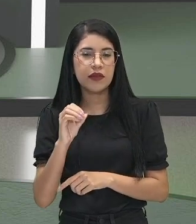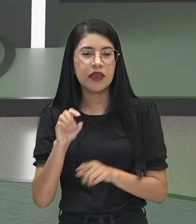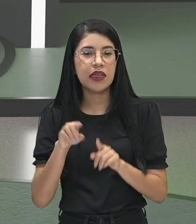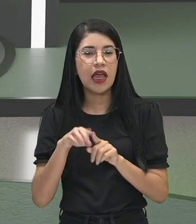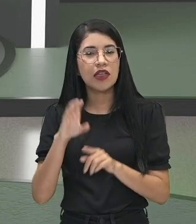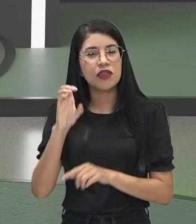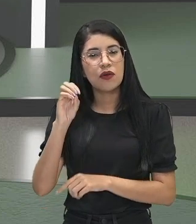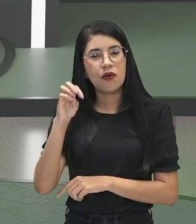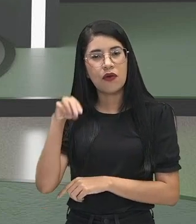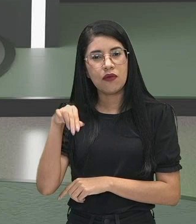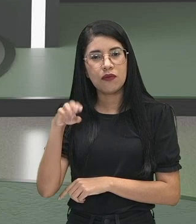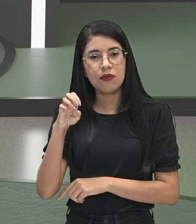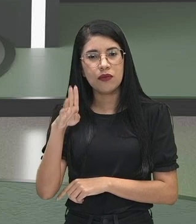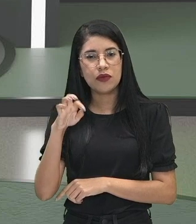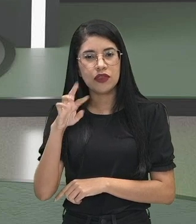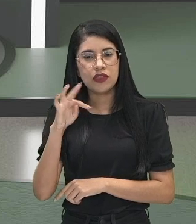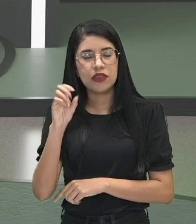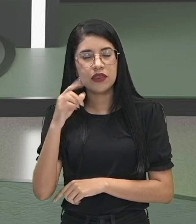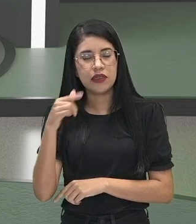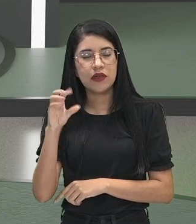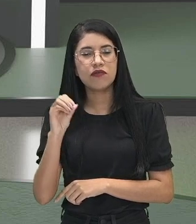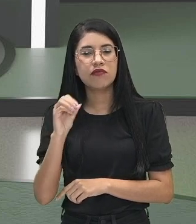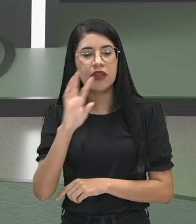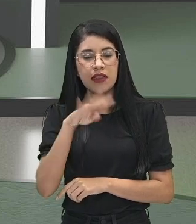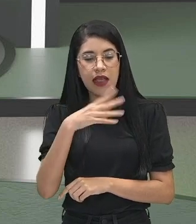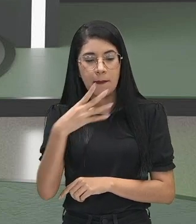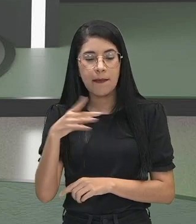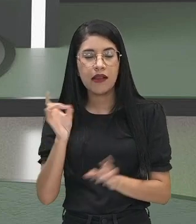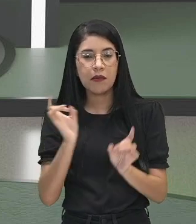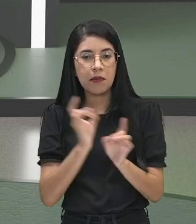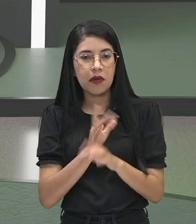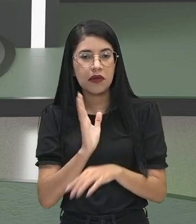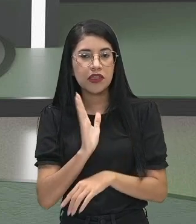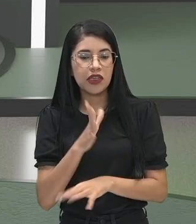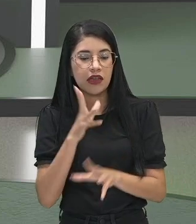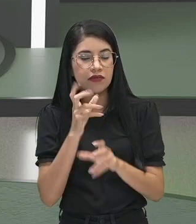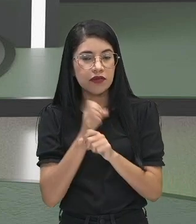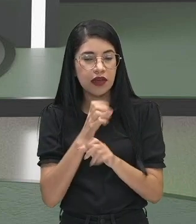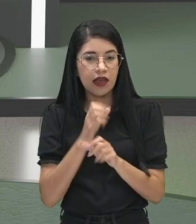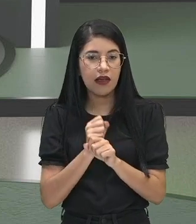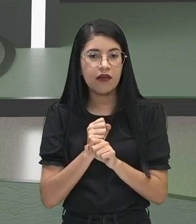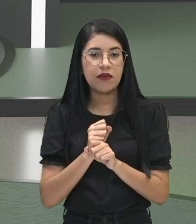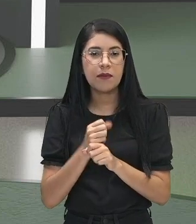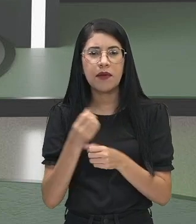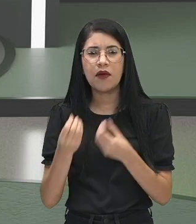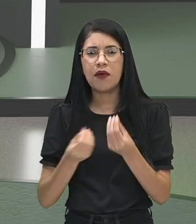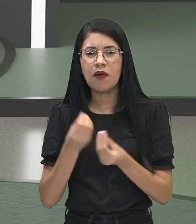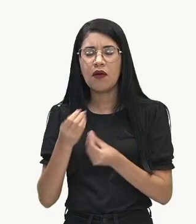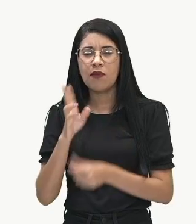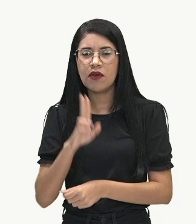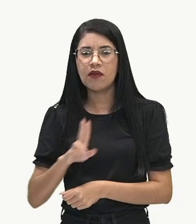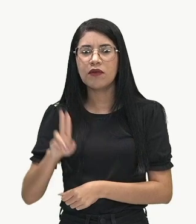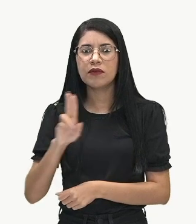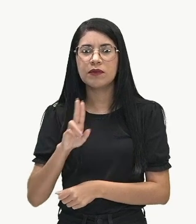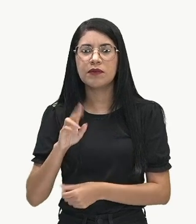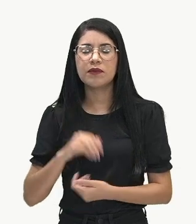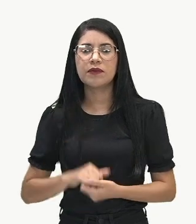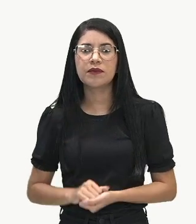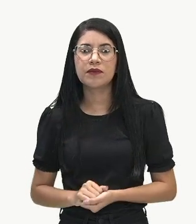estar todos tabelados. Ah, professor, então o que eu preciso fazer? Dá uma olhada que agora a gente vai aplicar isso aí.